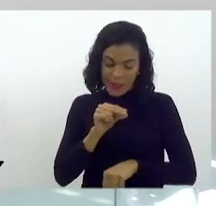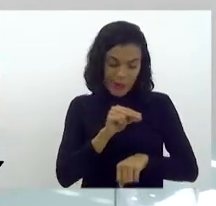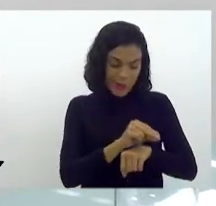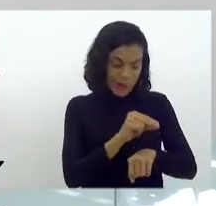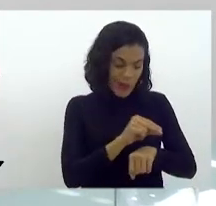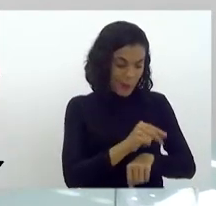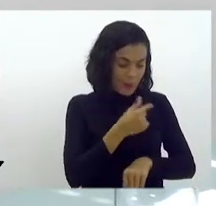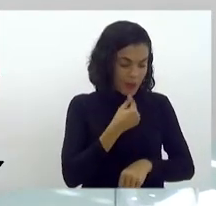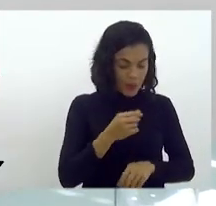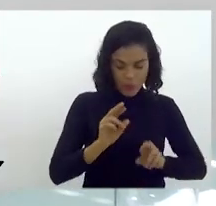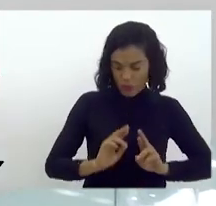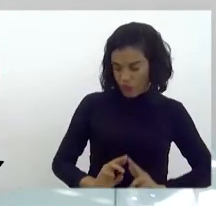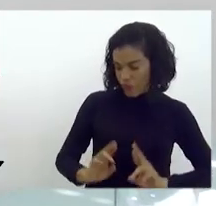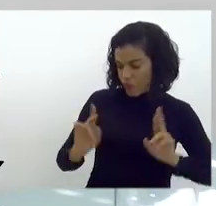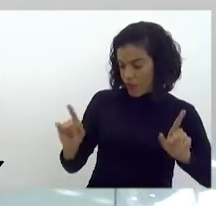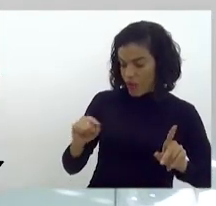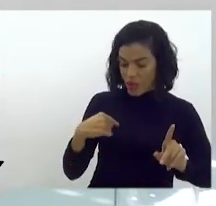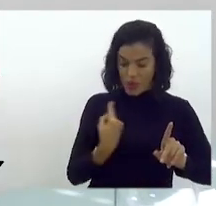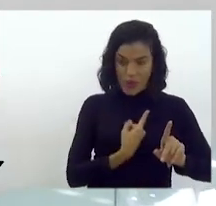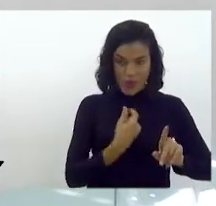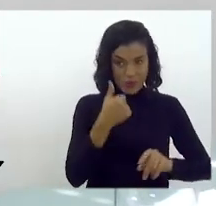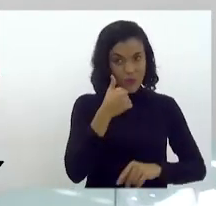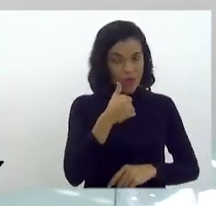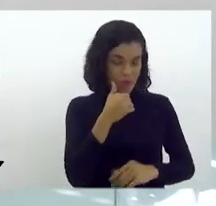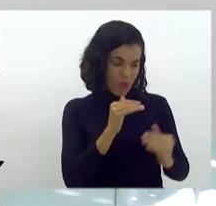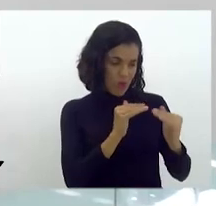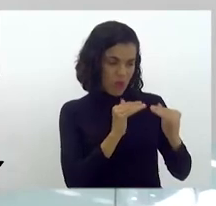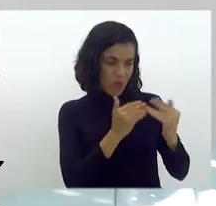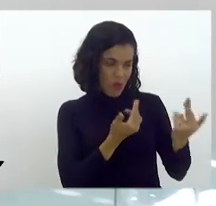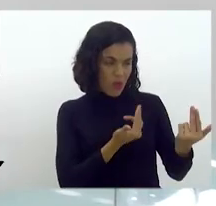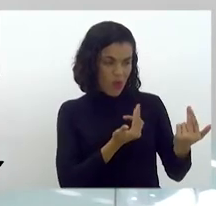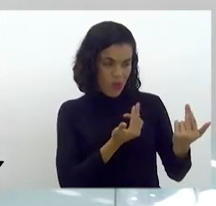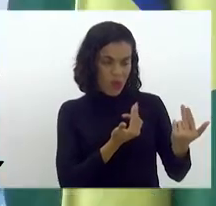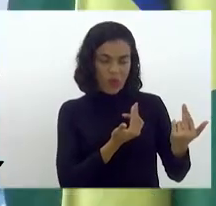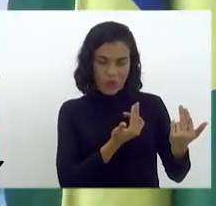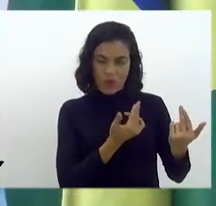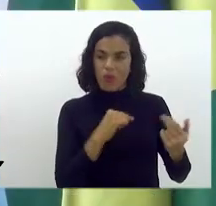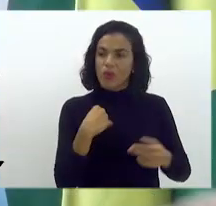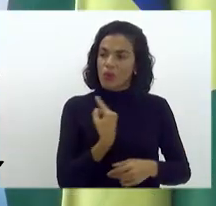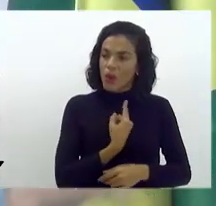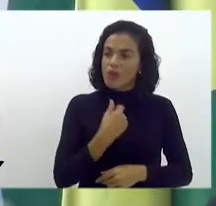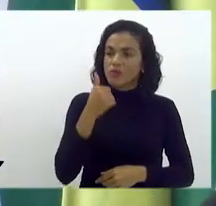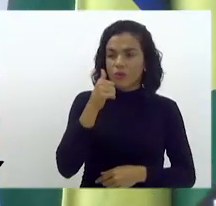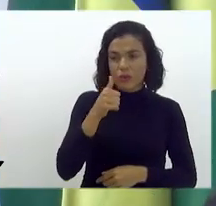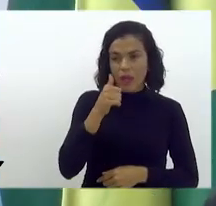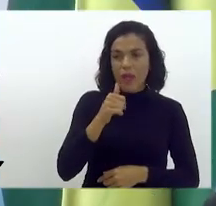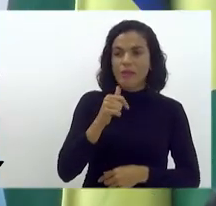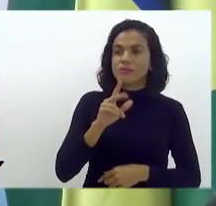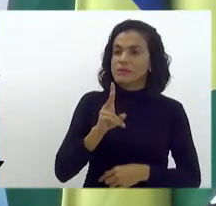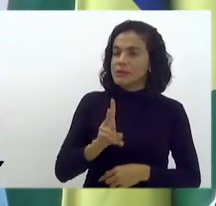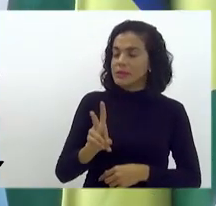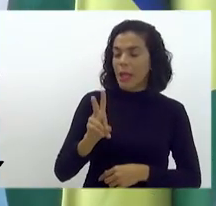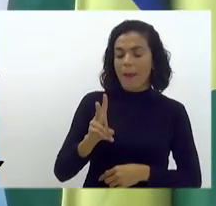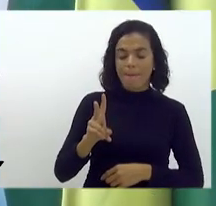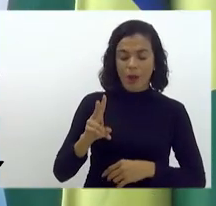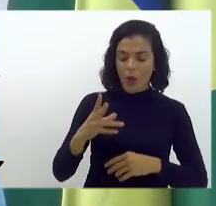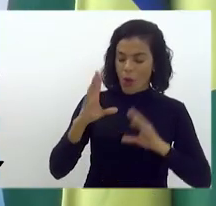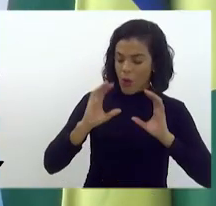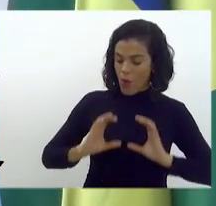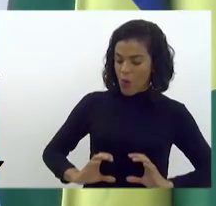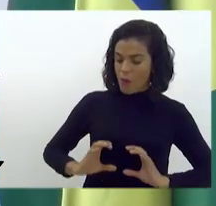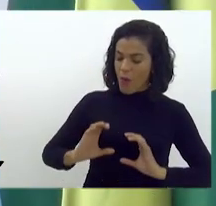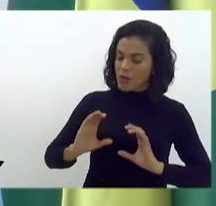criar os meninos e nós mulheres deputada concordo com a senhora nós mulheres muitas vezes reproduzimos esse comportamento